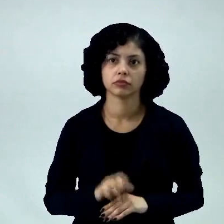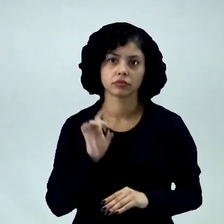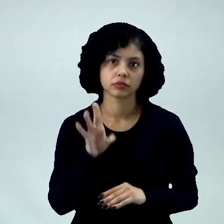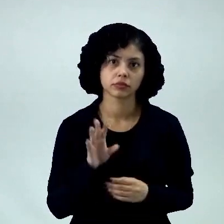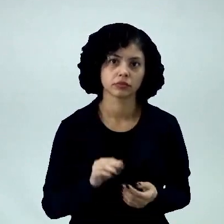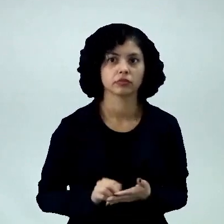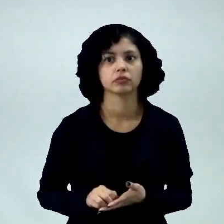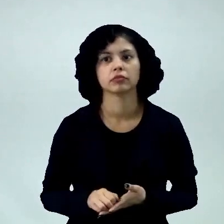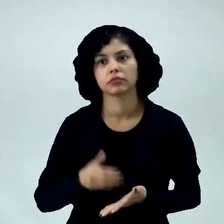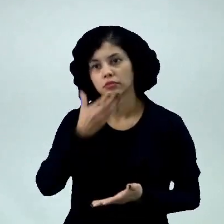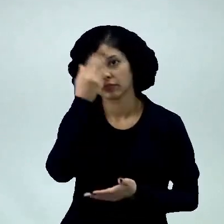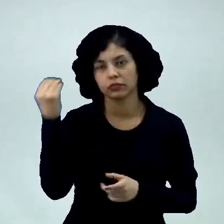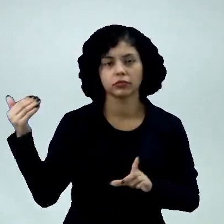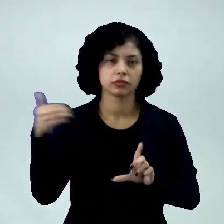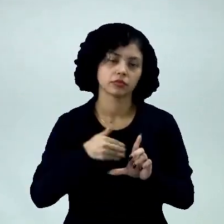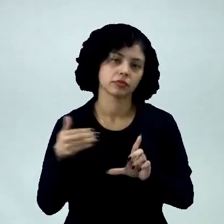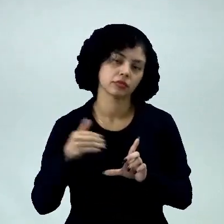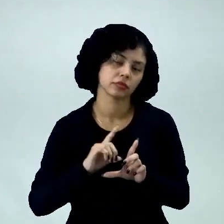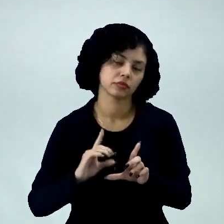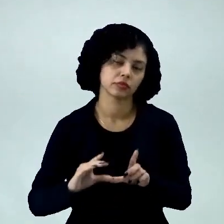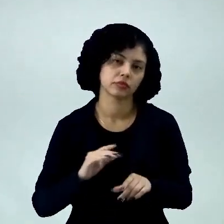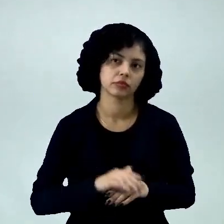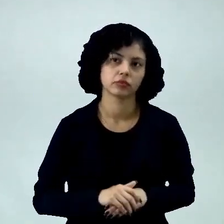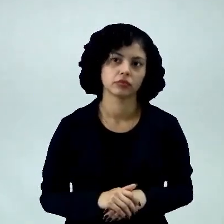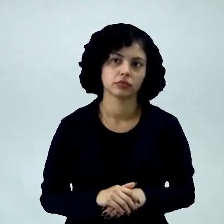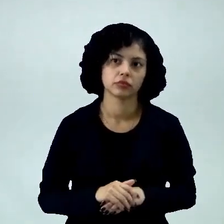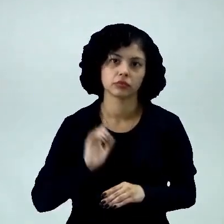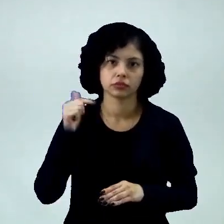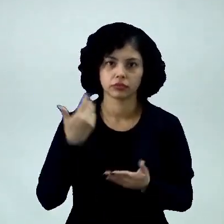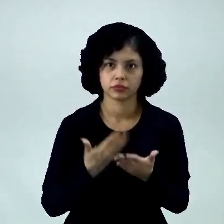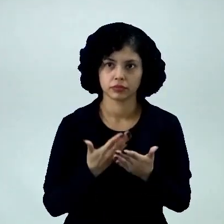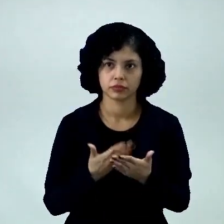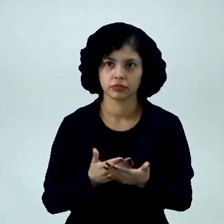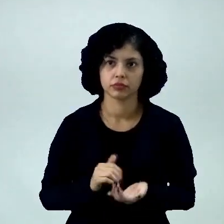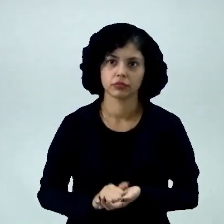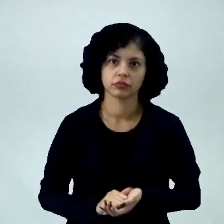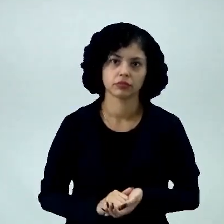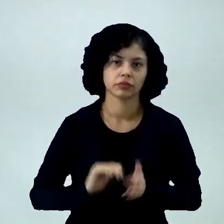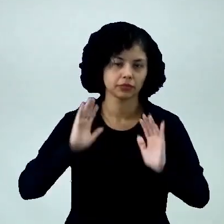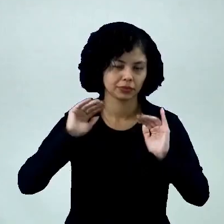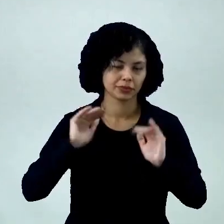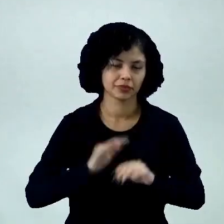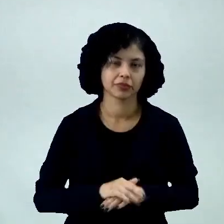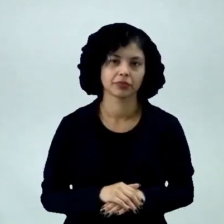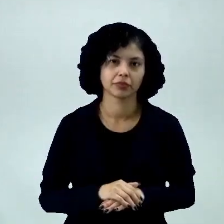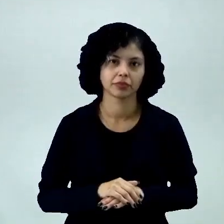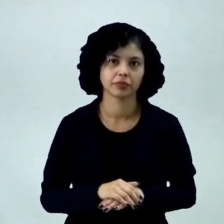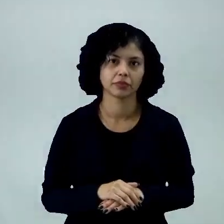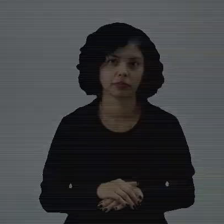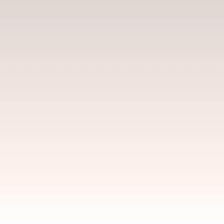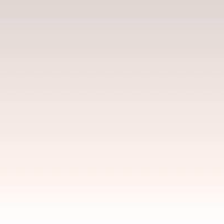Por hoje é só, não esqueça de acessar a nossa plataforma Eduque e até a próxima aula. Até mais.